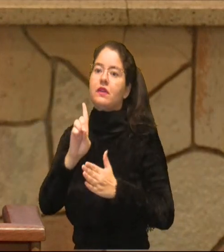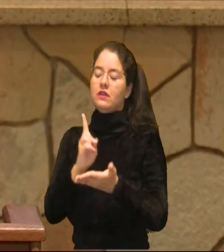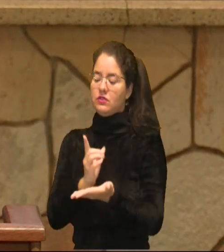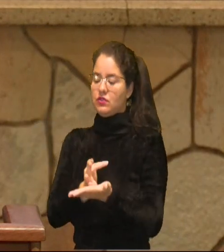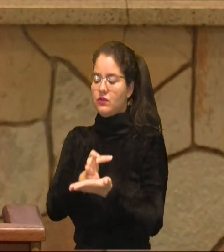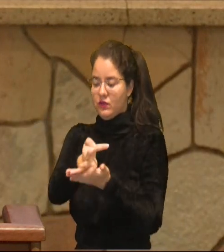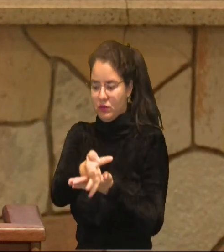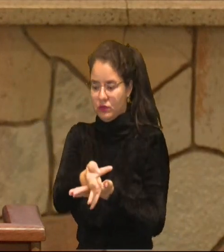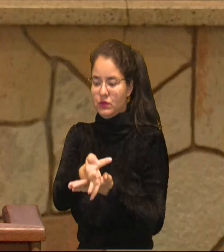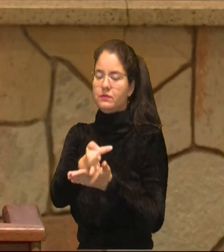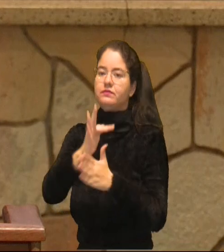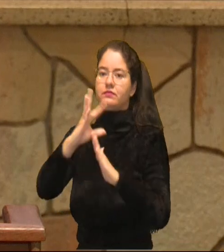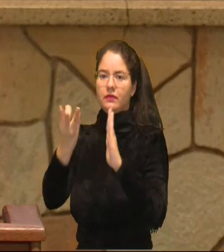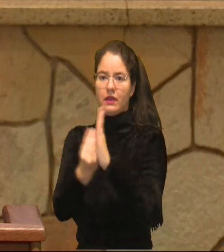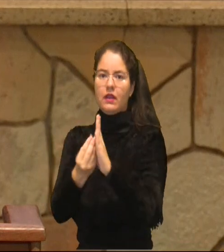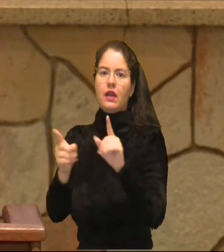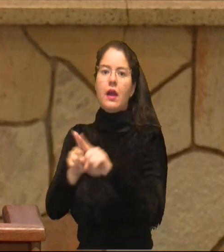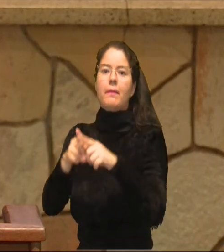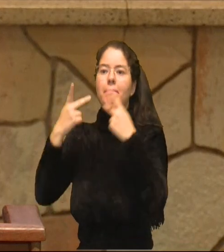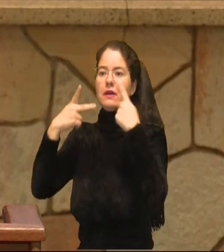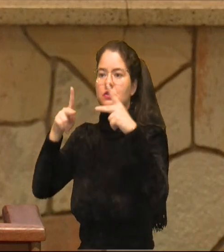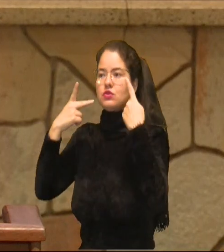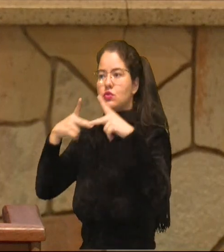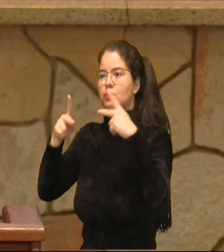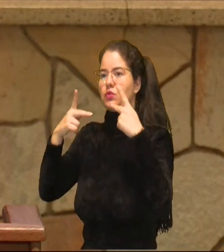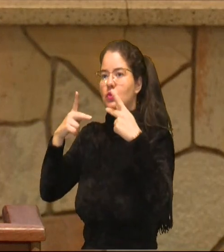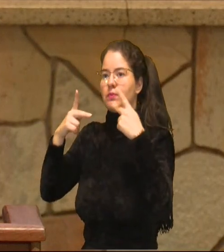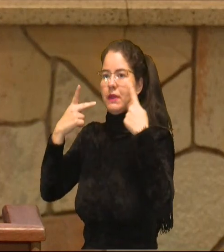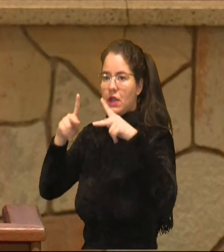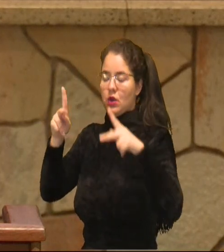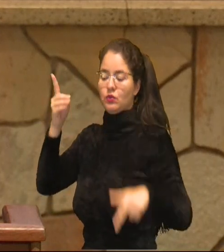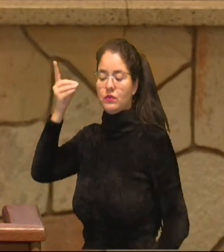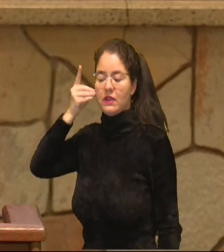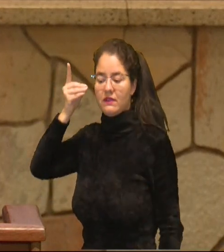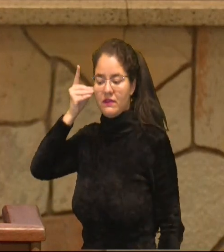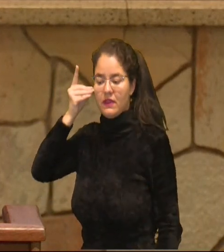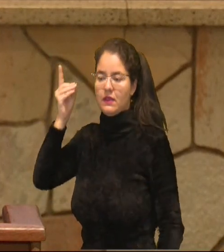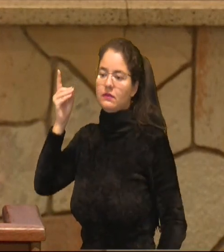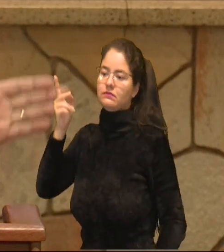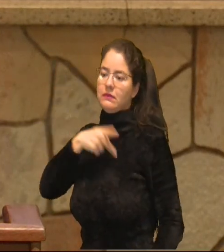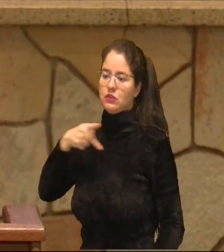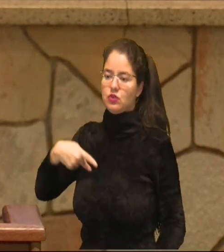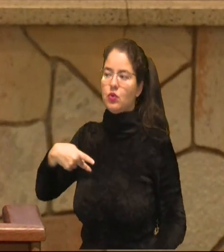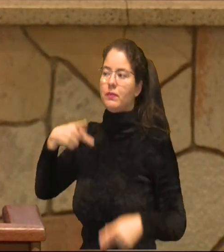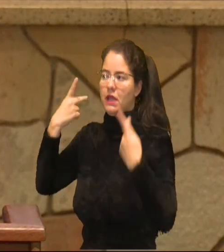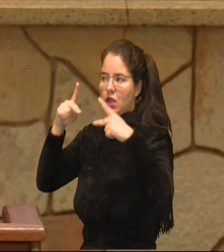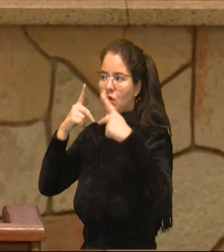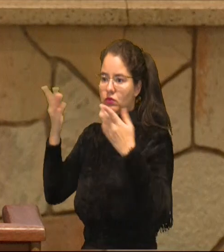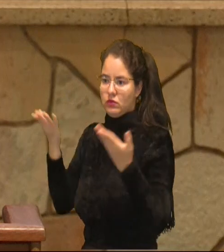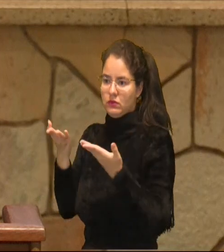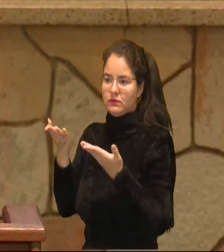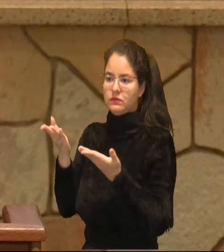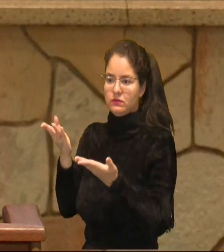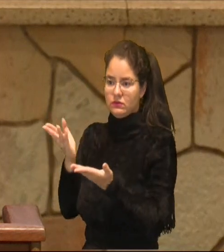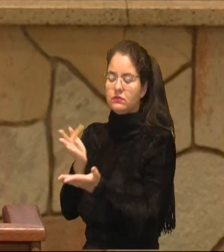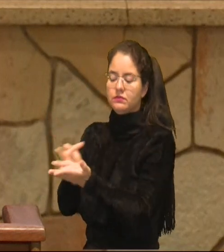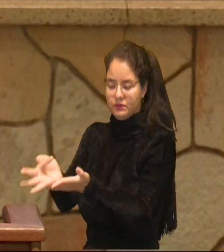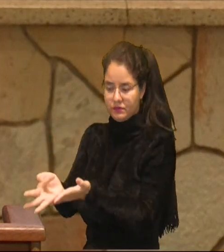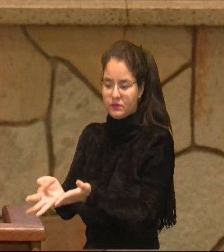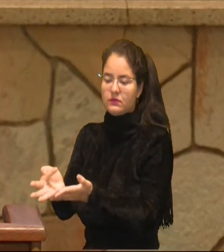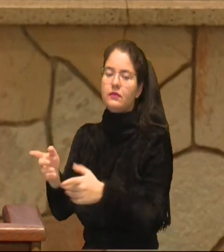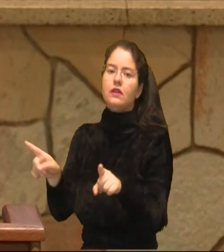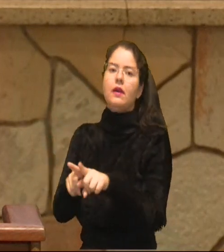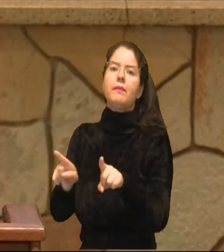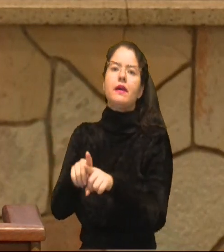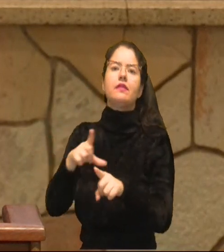pastor titular está pregando hoje à noite ali, no aniversário da nossa querida congregação. E agora, há pouco mais de 3 horas, chegamos também de